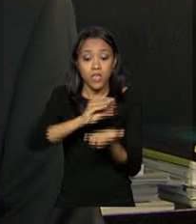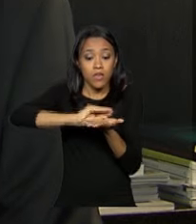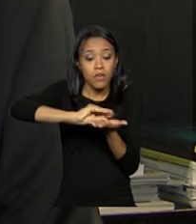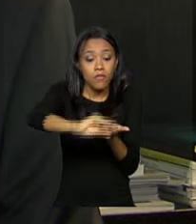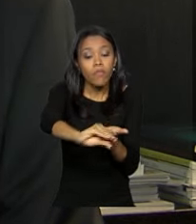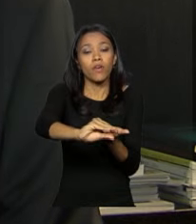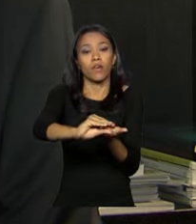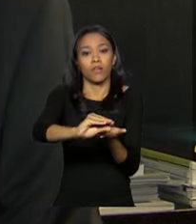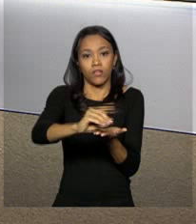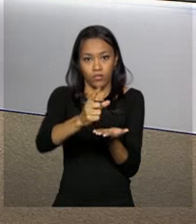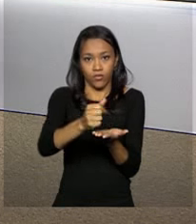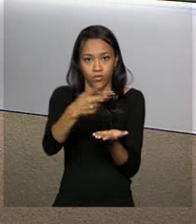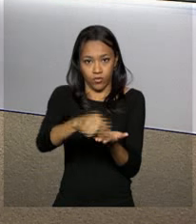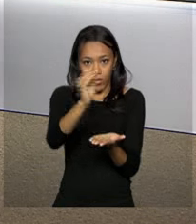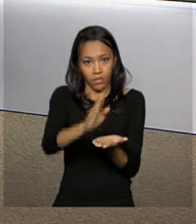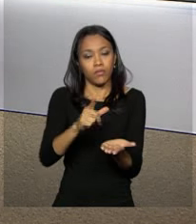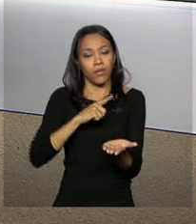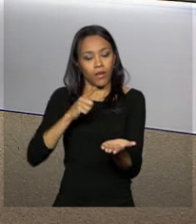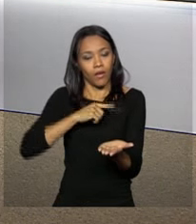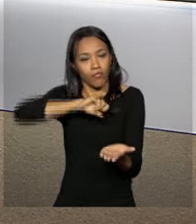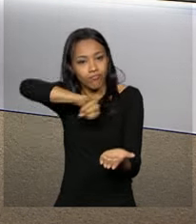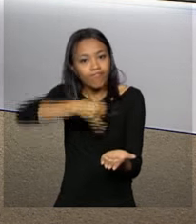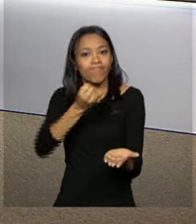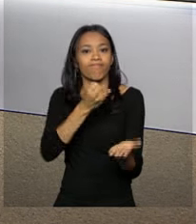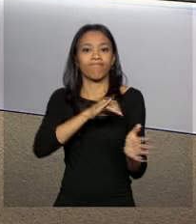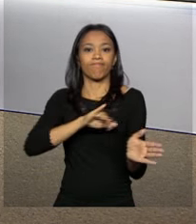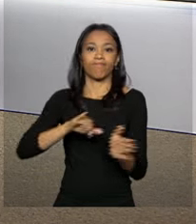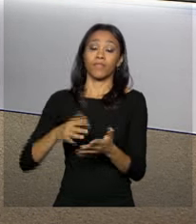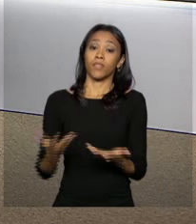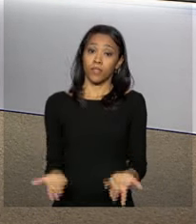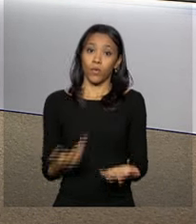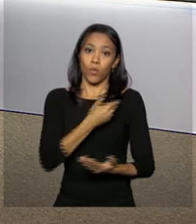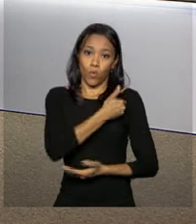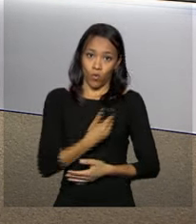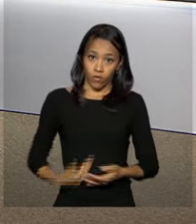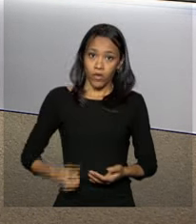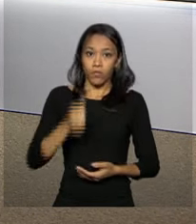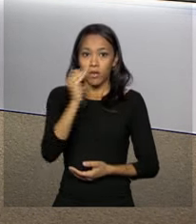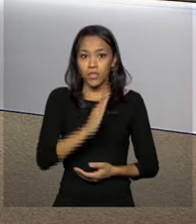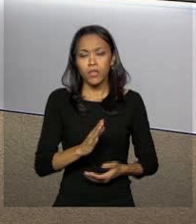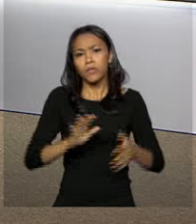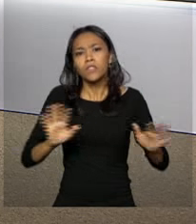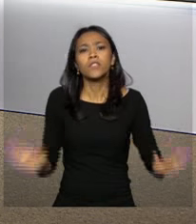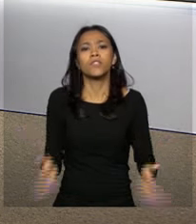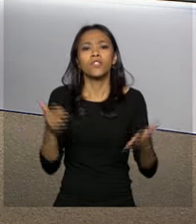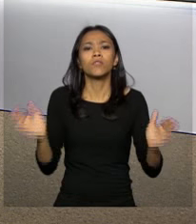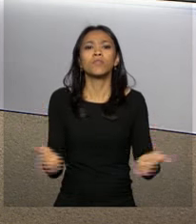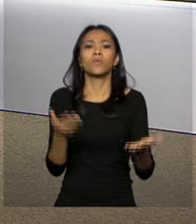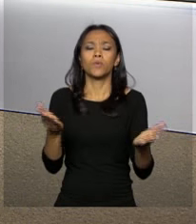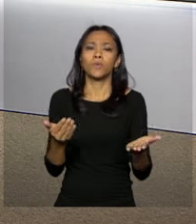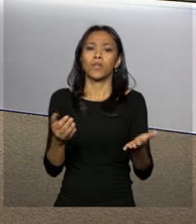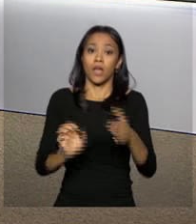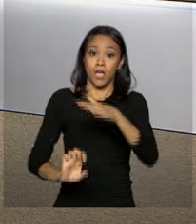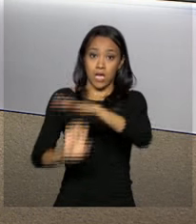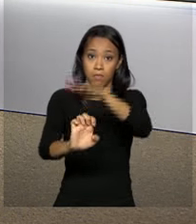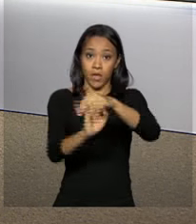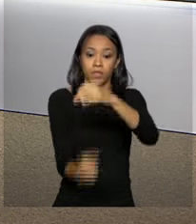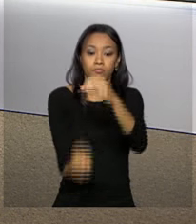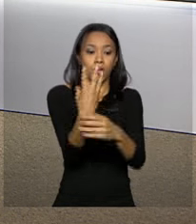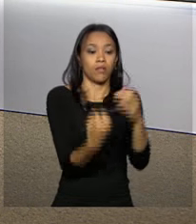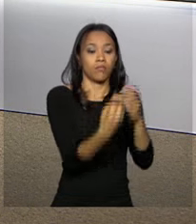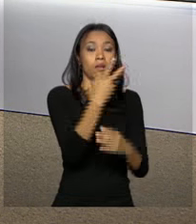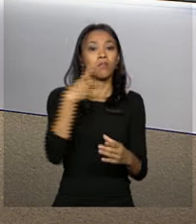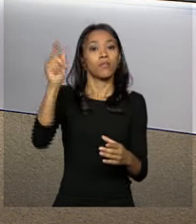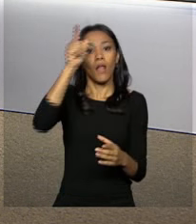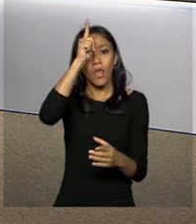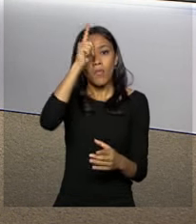tem vantagens. E o governo brasileiro estimula a instalação de empresas alemãs por aqui. É uma forma de